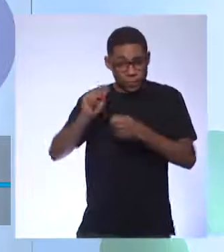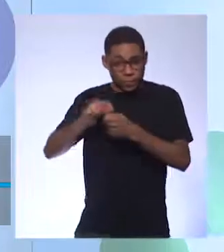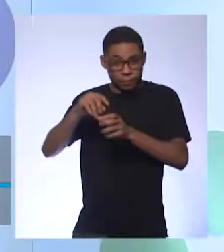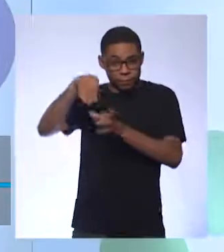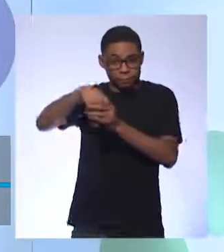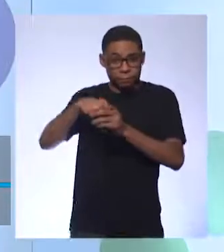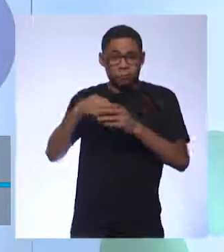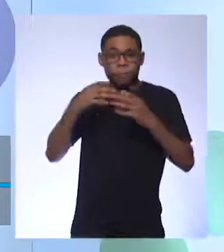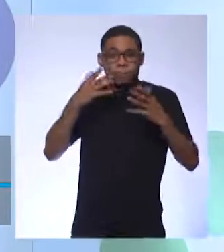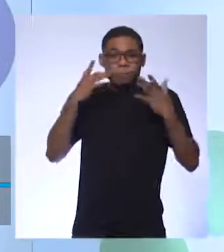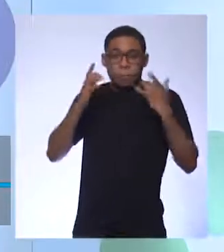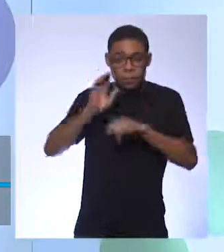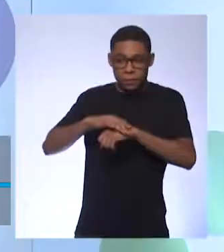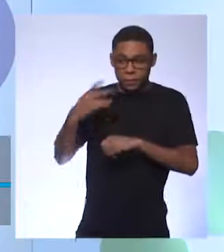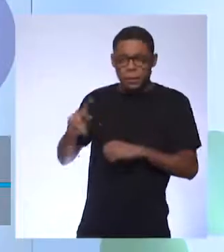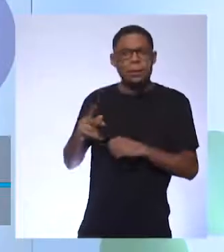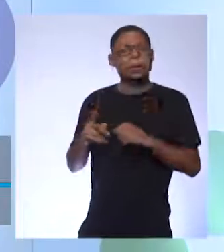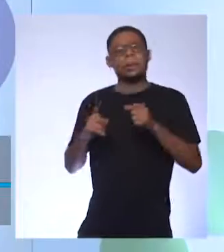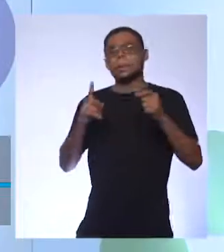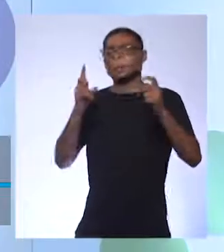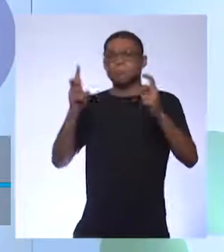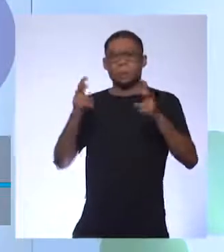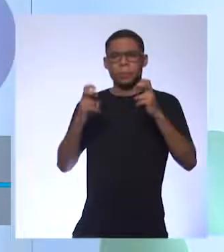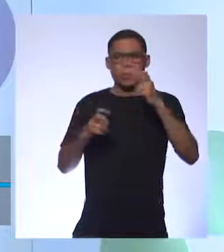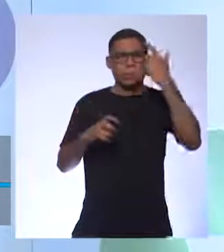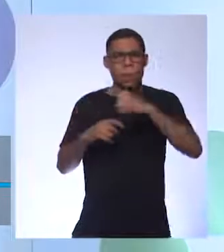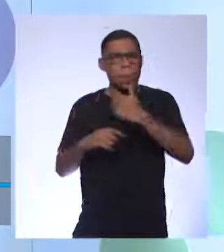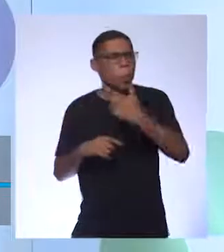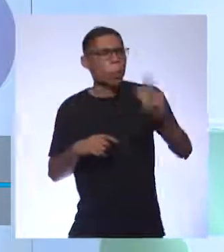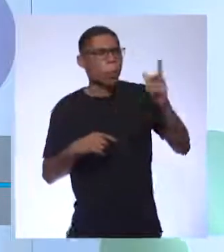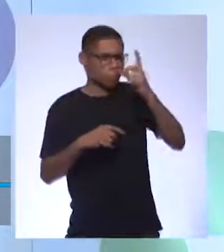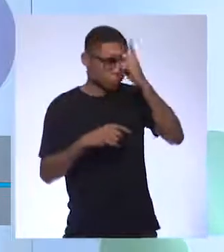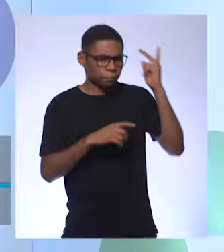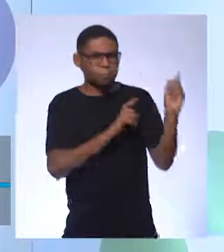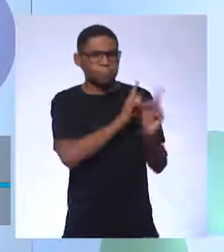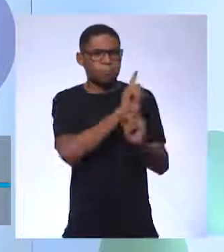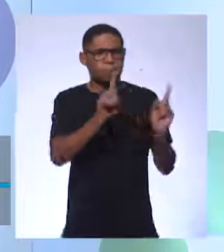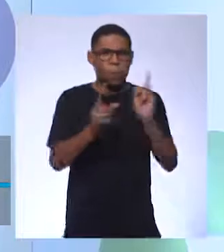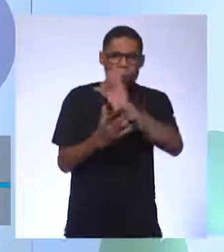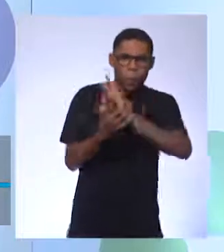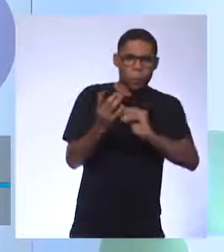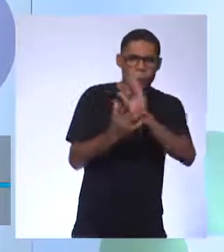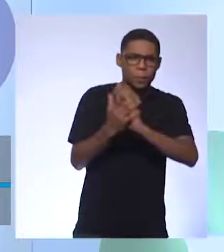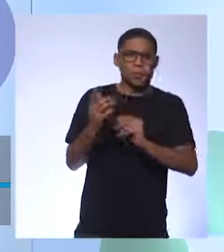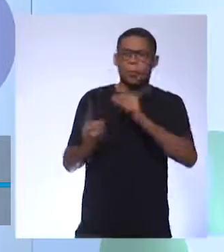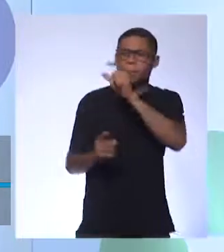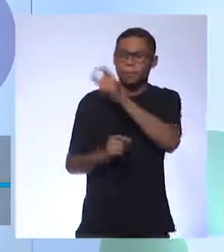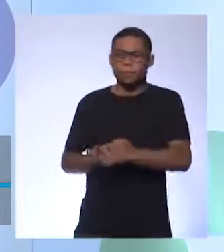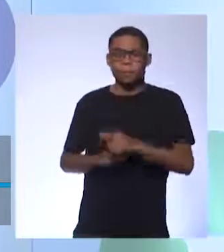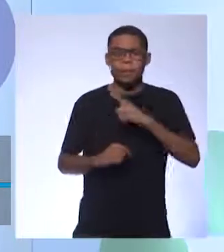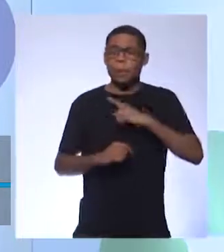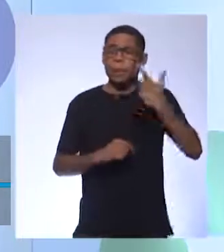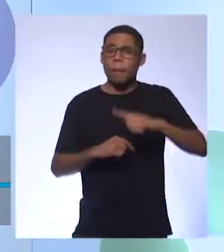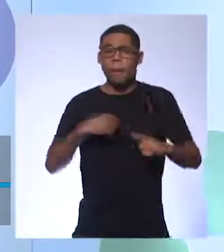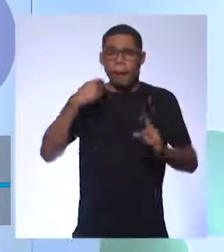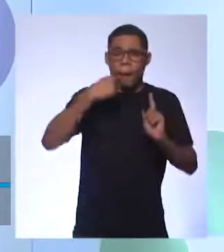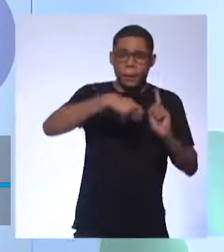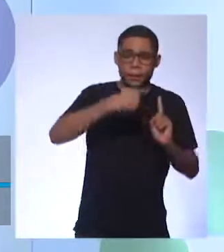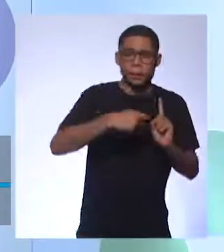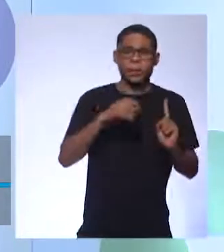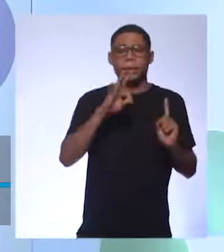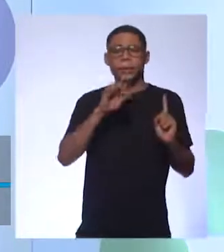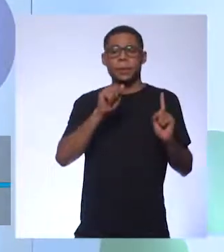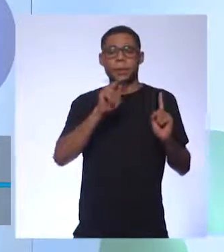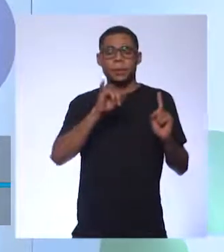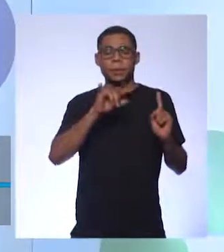cinema, você percebe Hitchcock em vários outros cineastas que vieram depois. Assim como os demais artistas, né? Tem muito de Picasso, Tarsila do